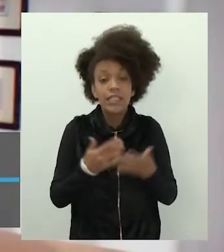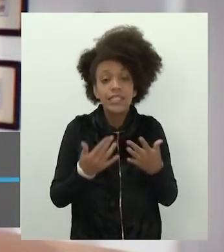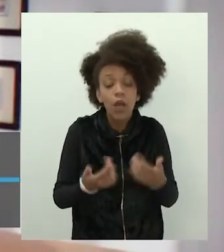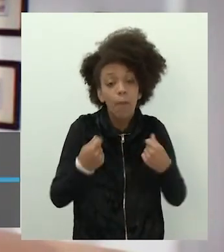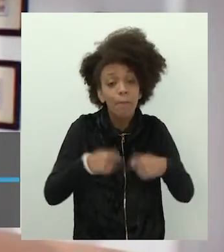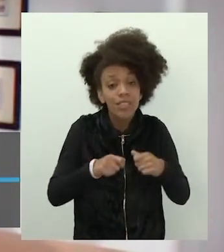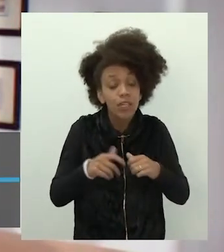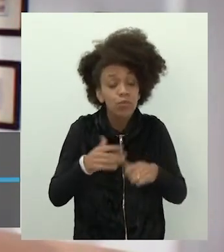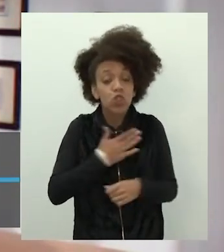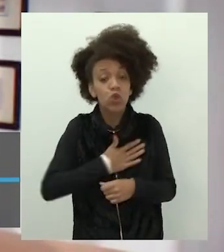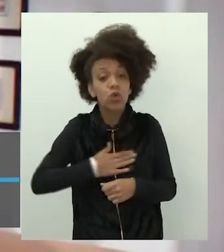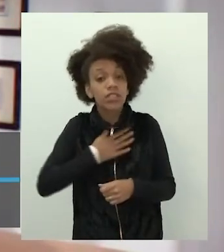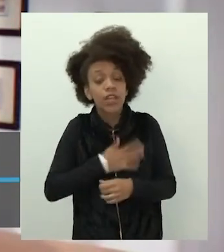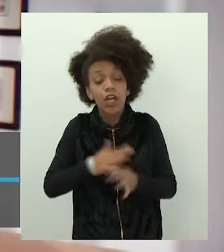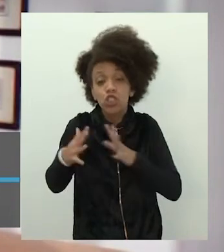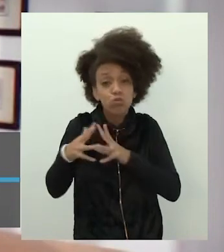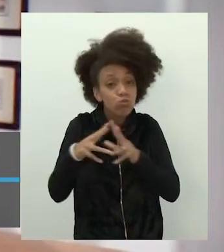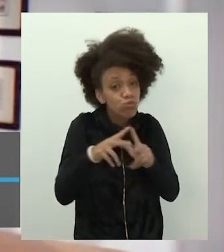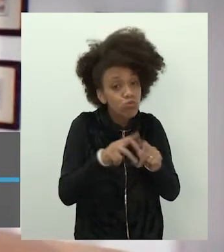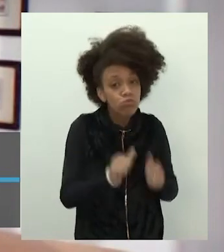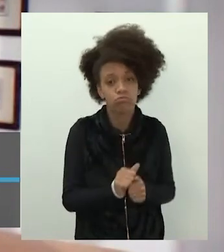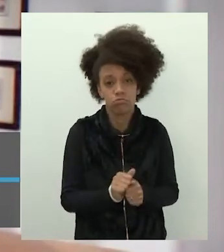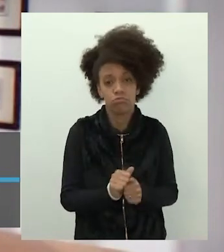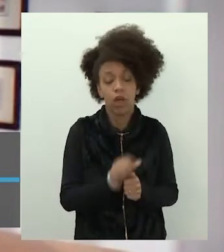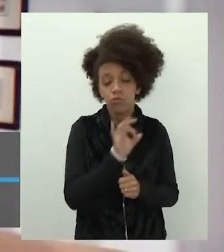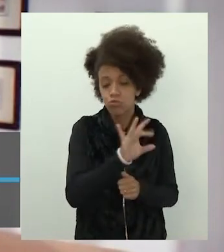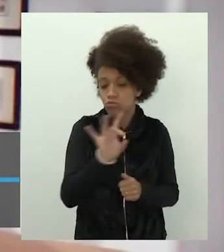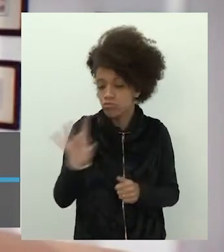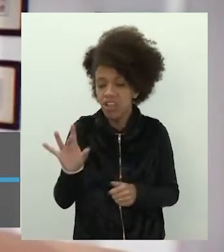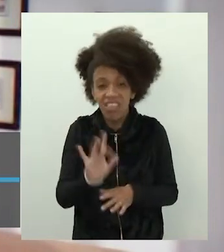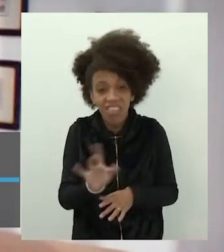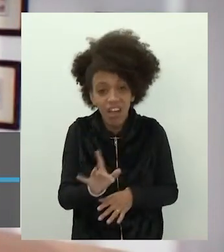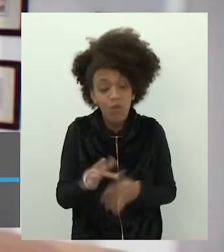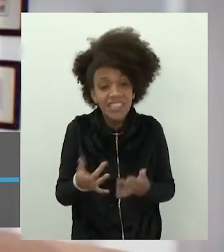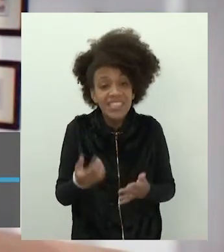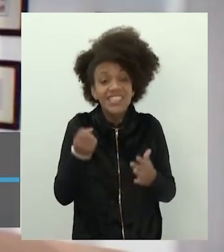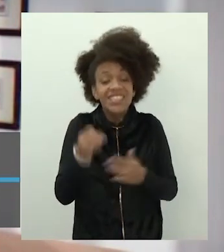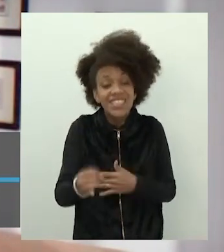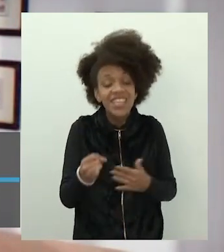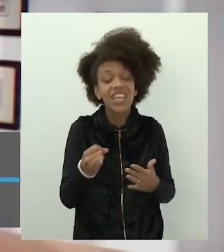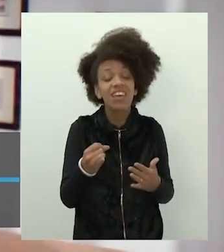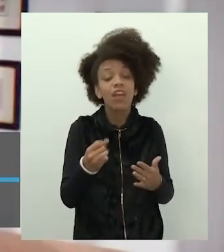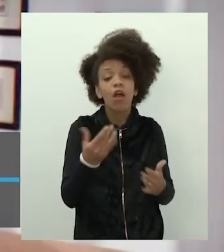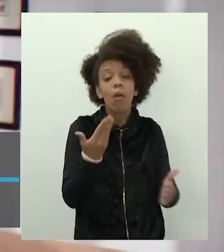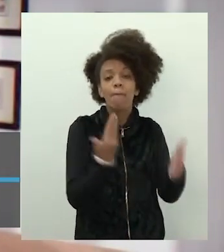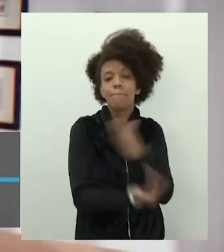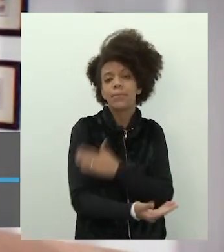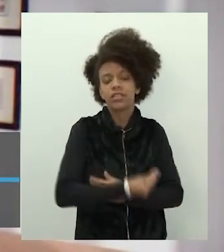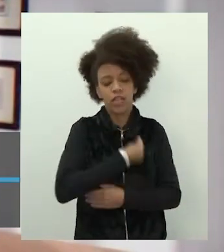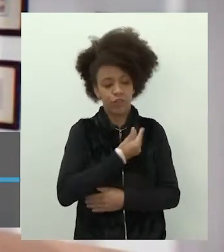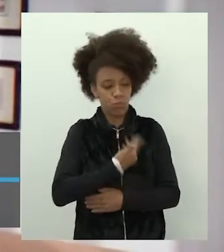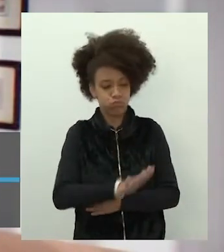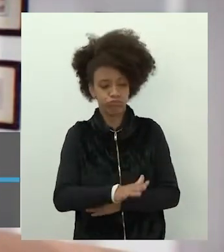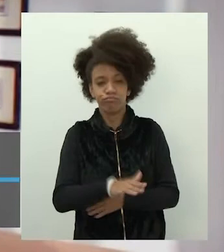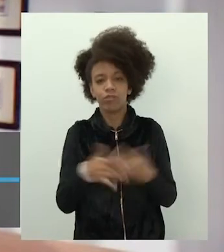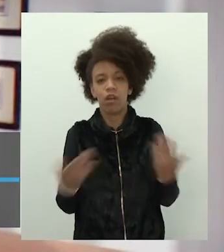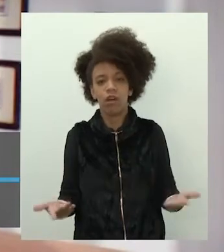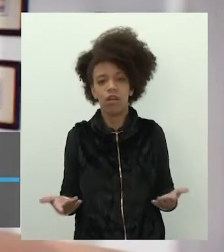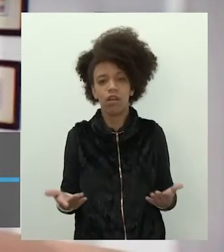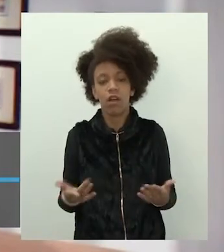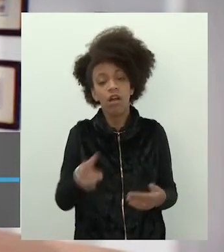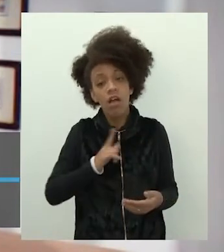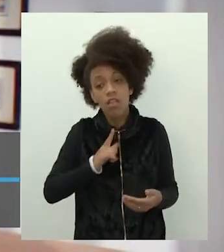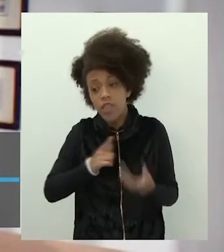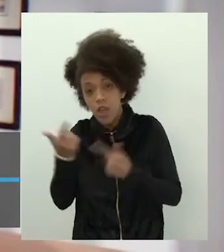daquilo, daquilo. E se no decorrer da nossa vida nós perdermos algumas dessas coisas, sobram outras para a